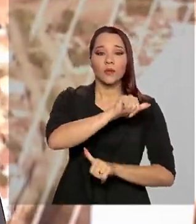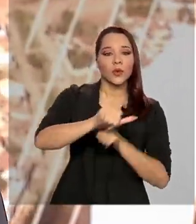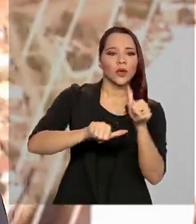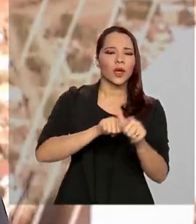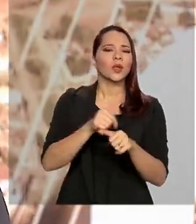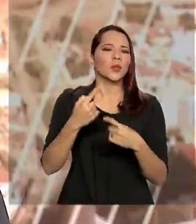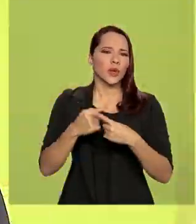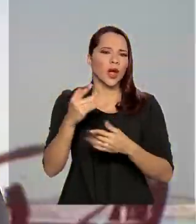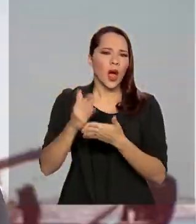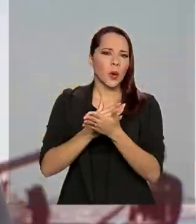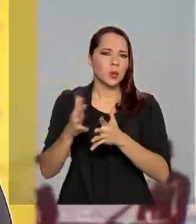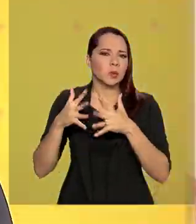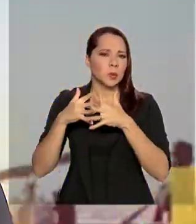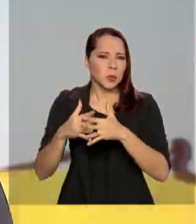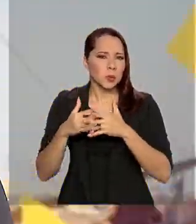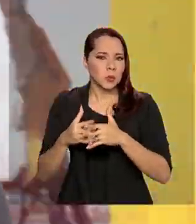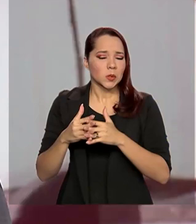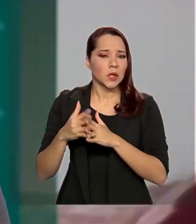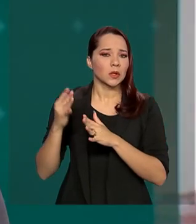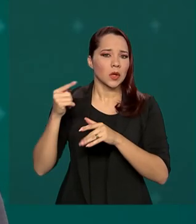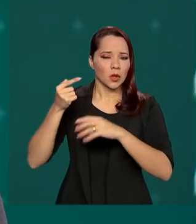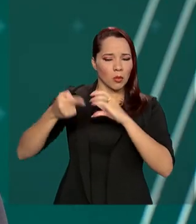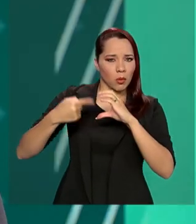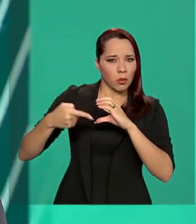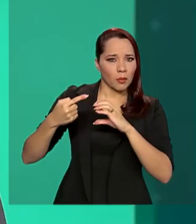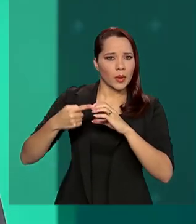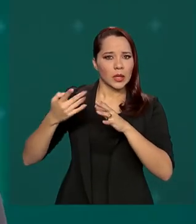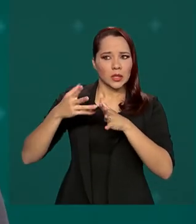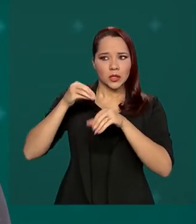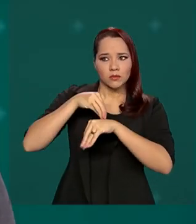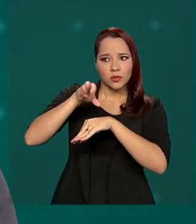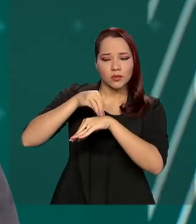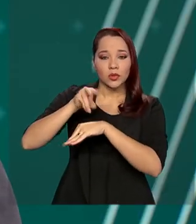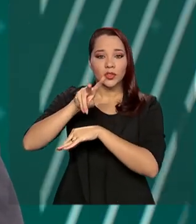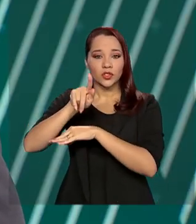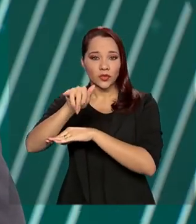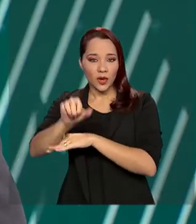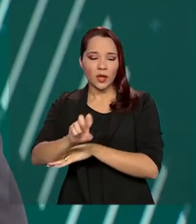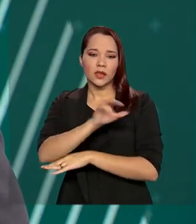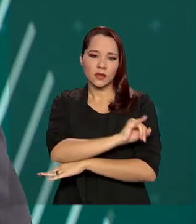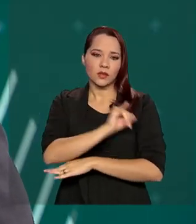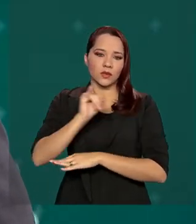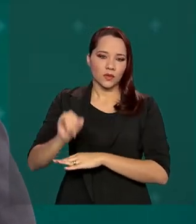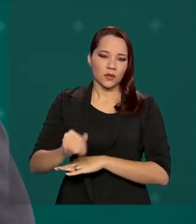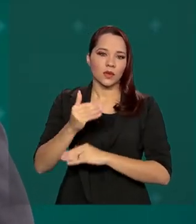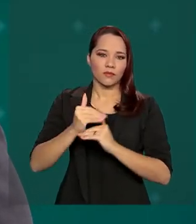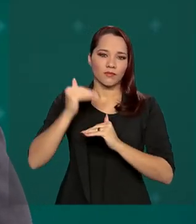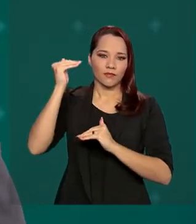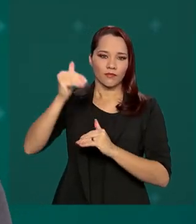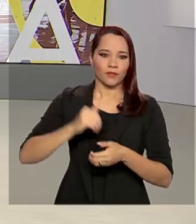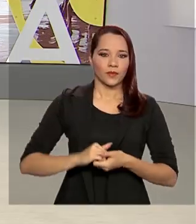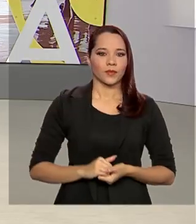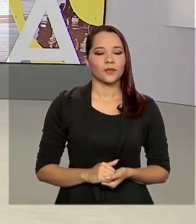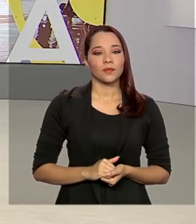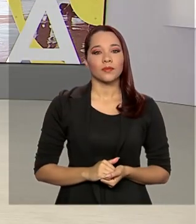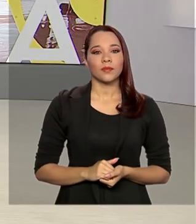alterado devido a inconsistências no processamento da distribuição de vagas nas instituições de ensino superior.